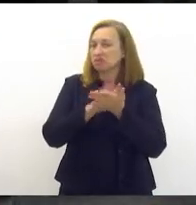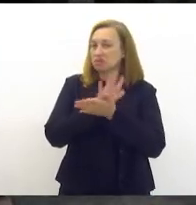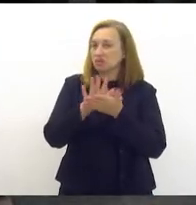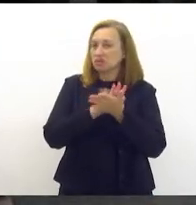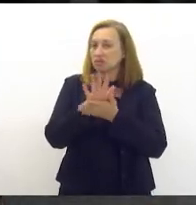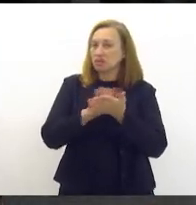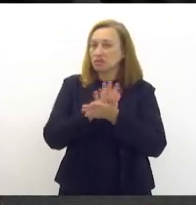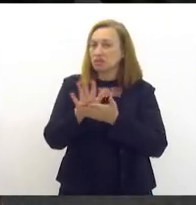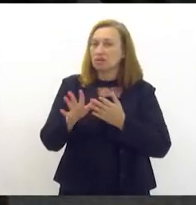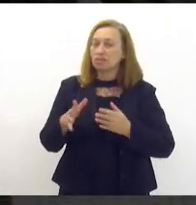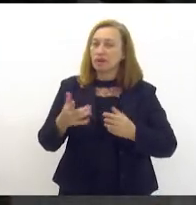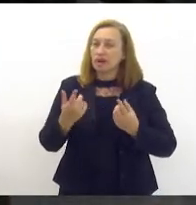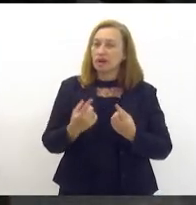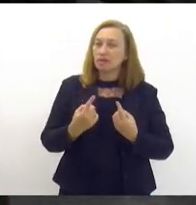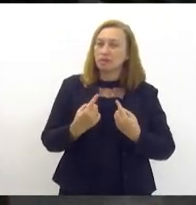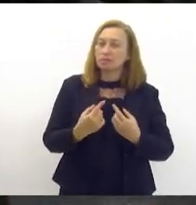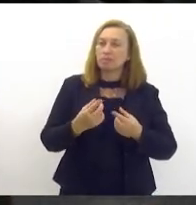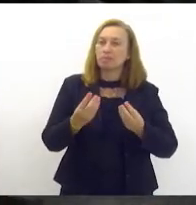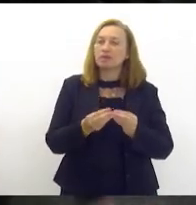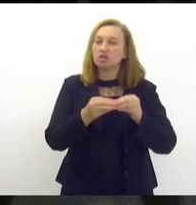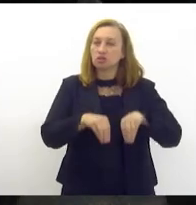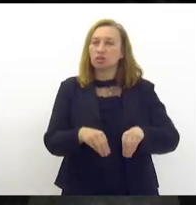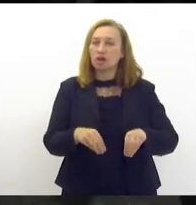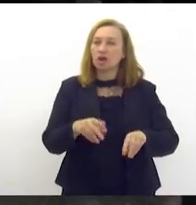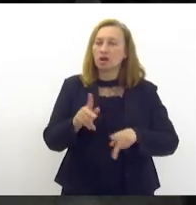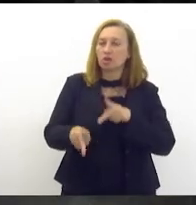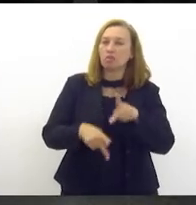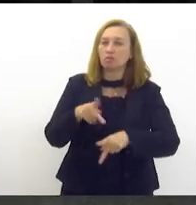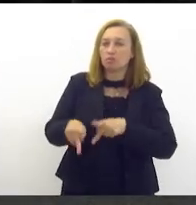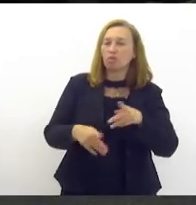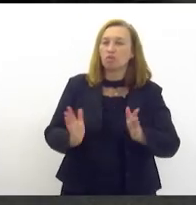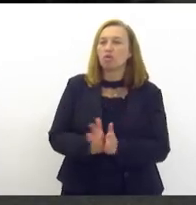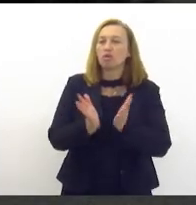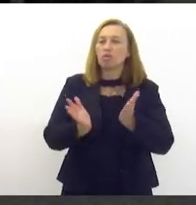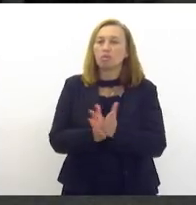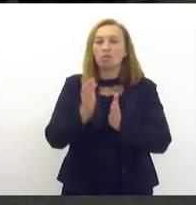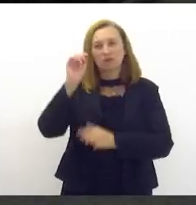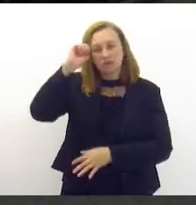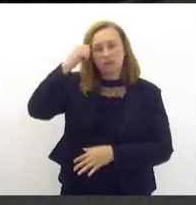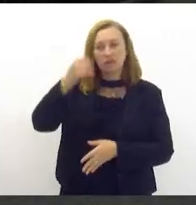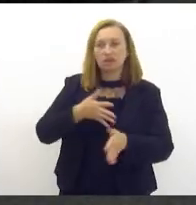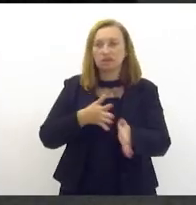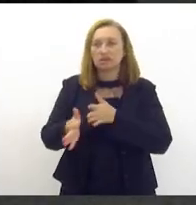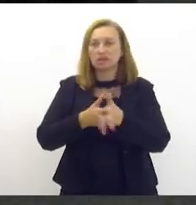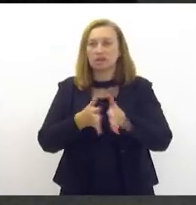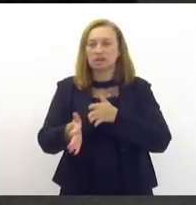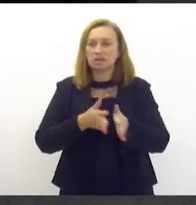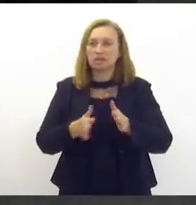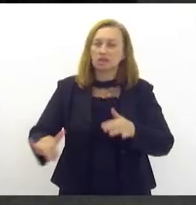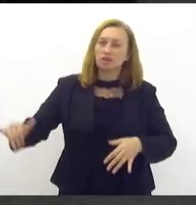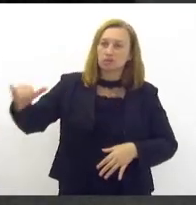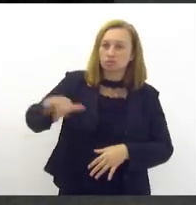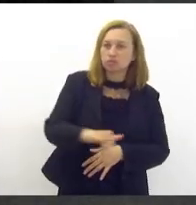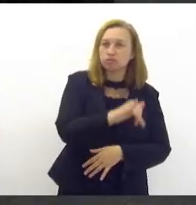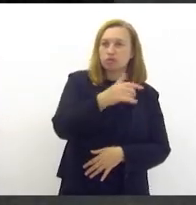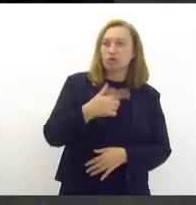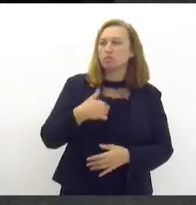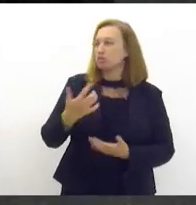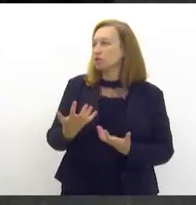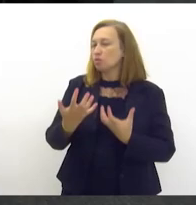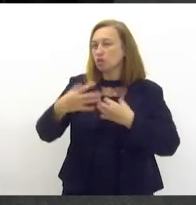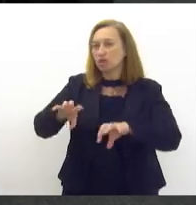pegar o povo pobre, o povo negro, que hoje está tendo acesso de viajar de avião. Lá chegando, me recusei